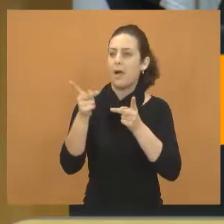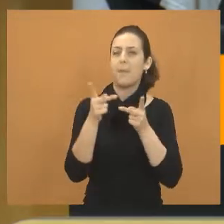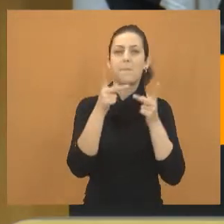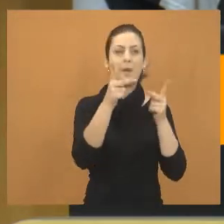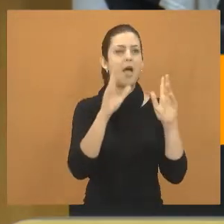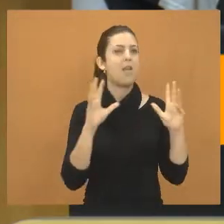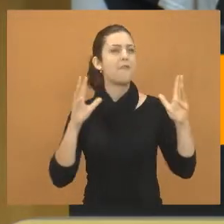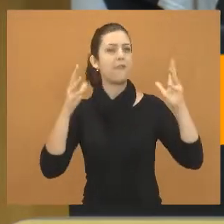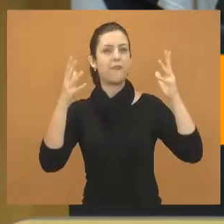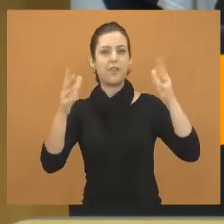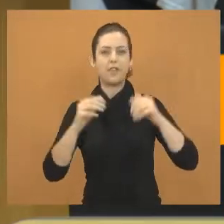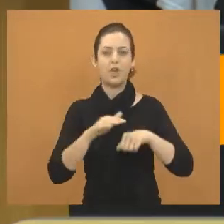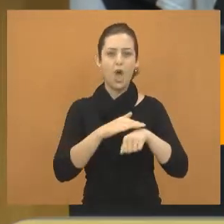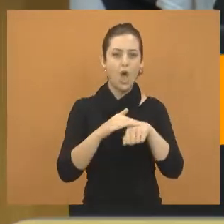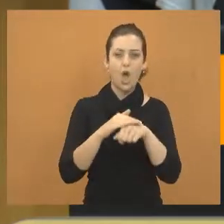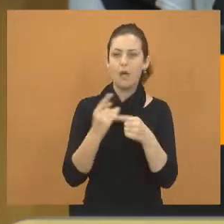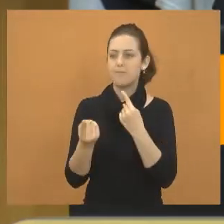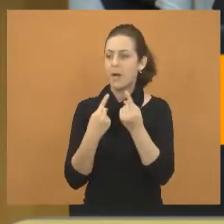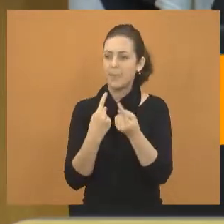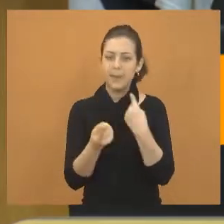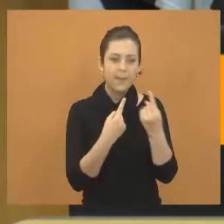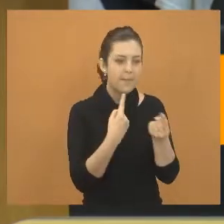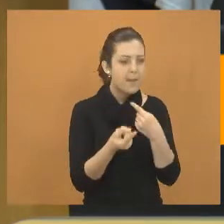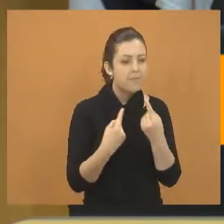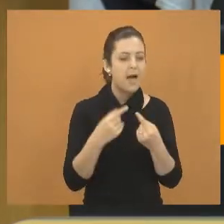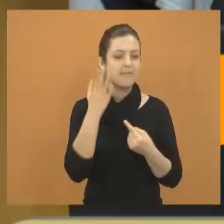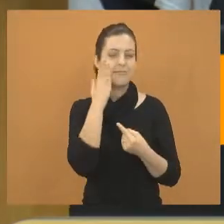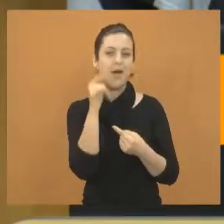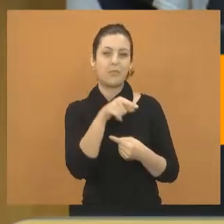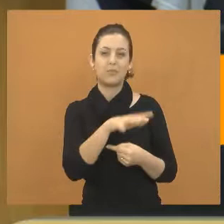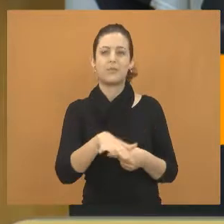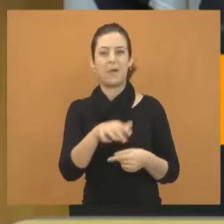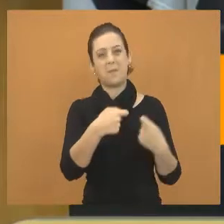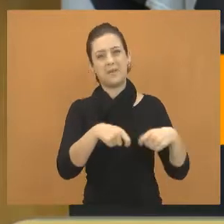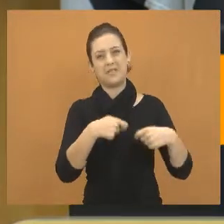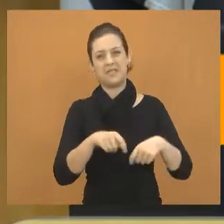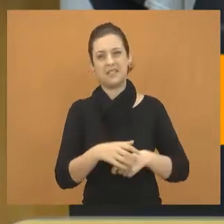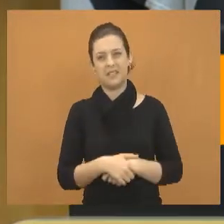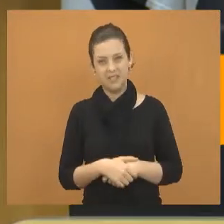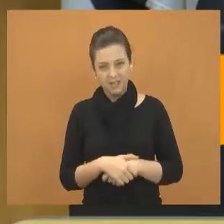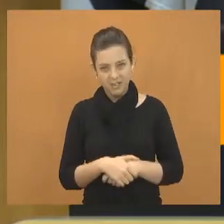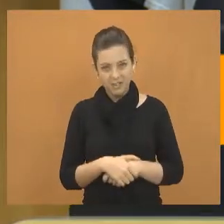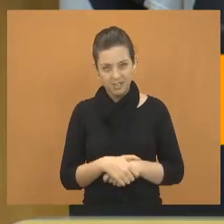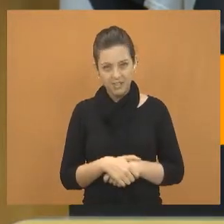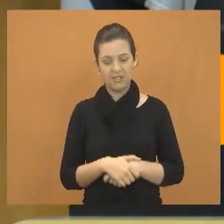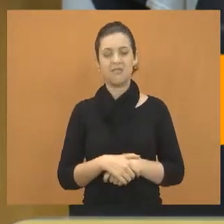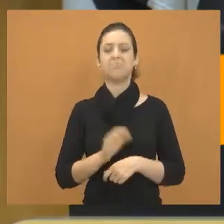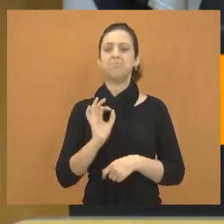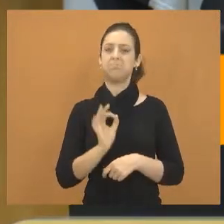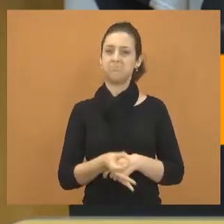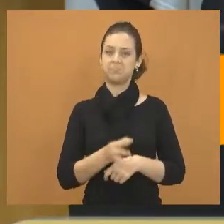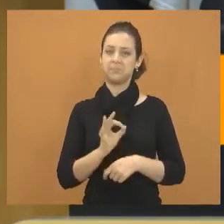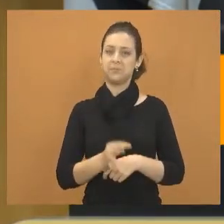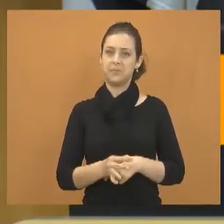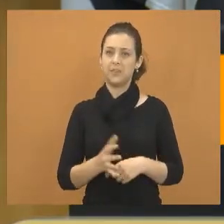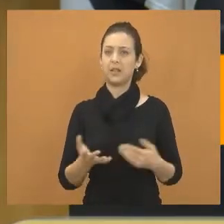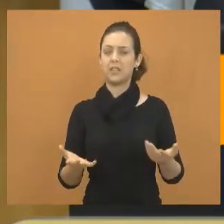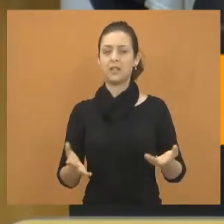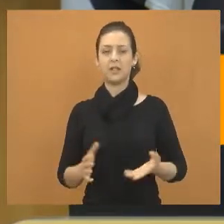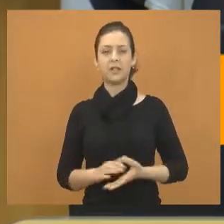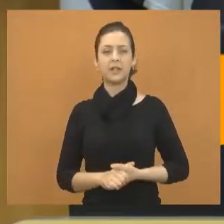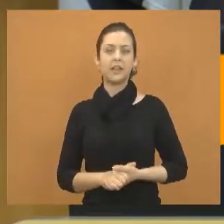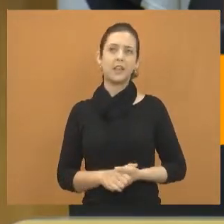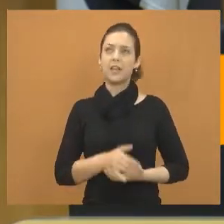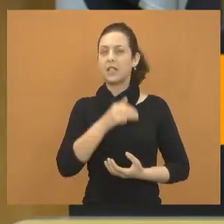nos eventos, ele está conversando com a população, ele sabe o que a população precisa. Tá? E não que